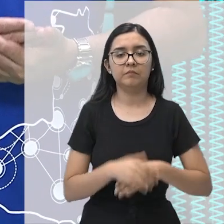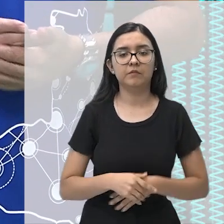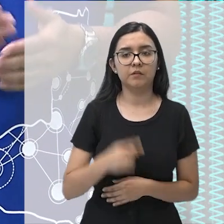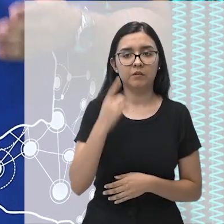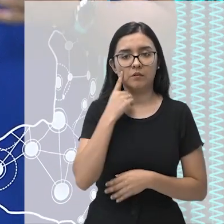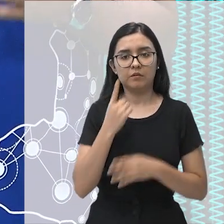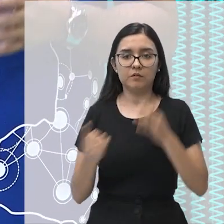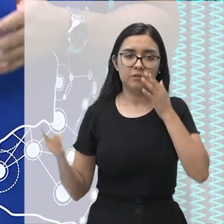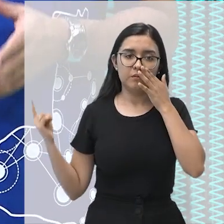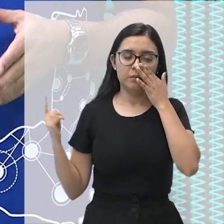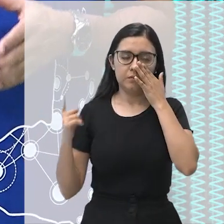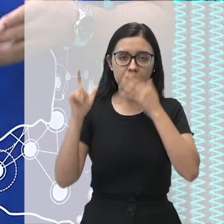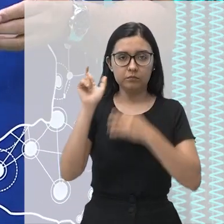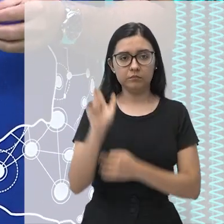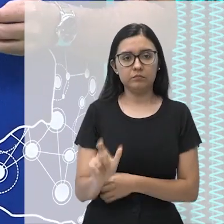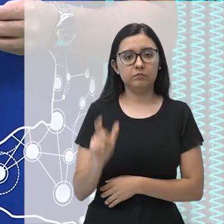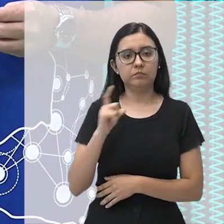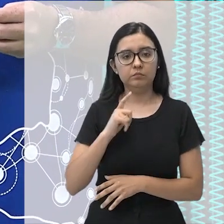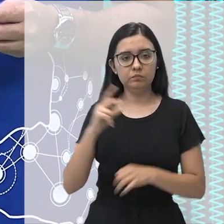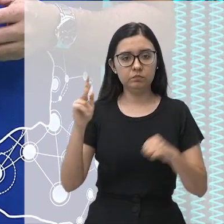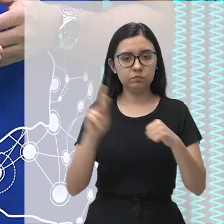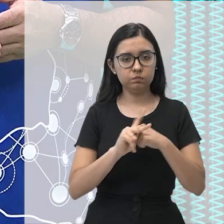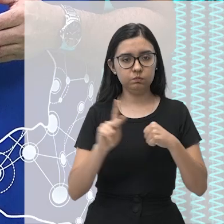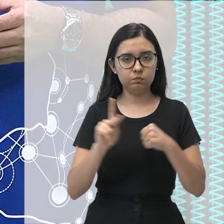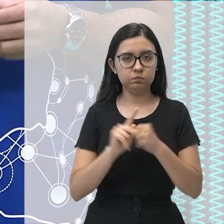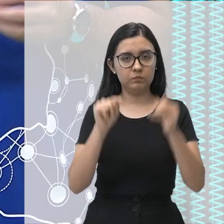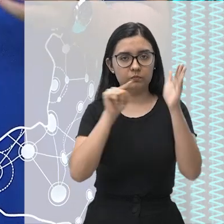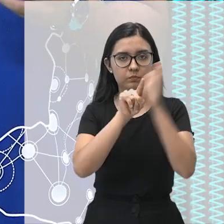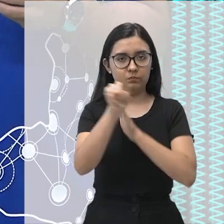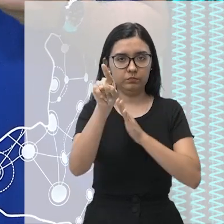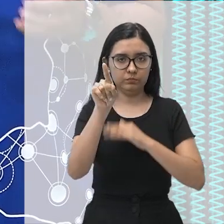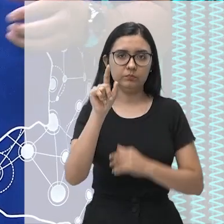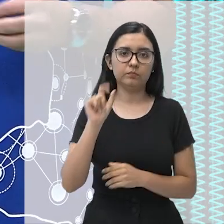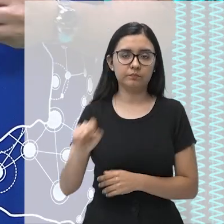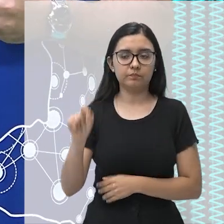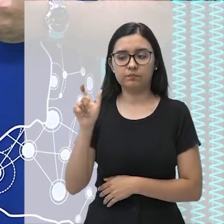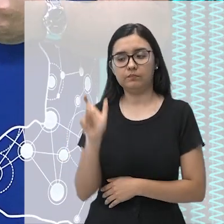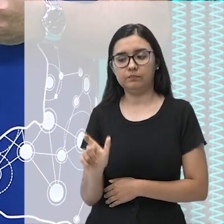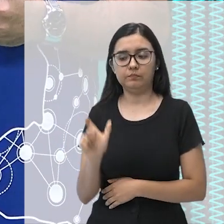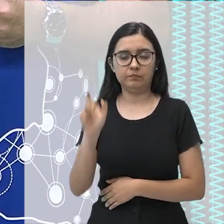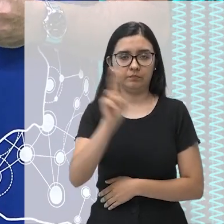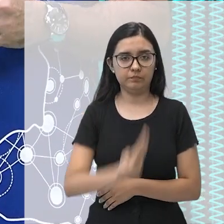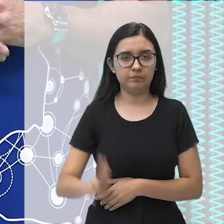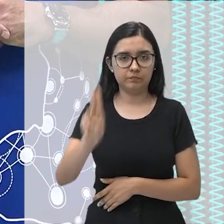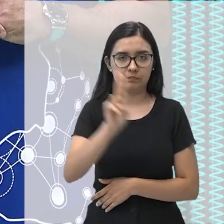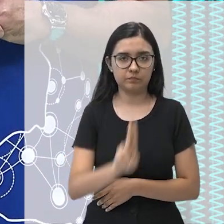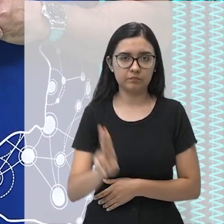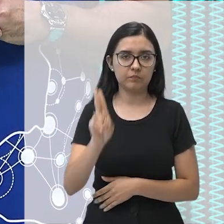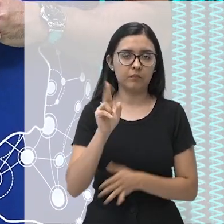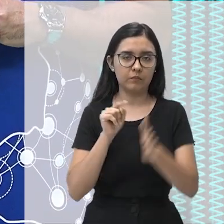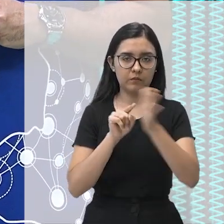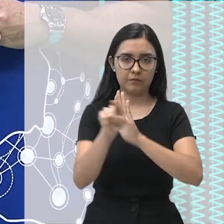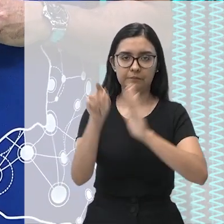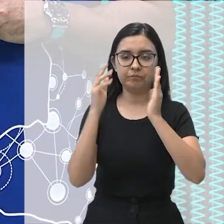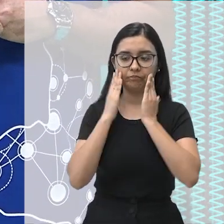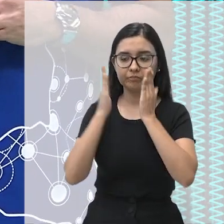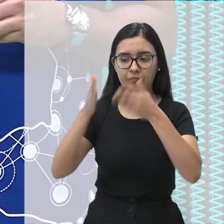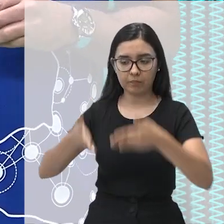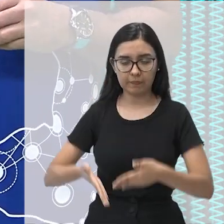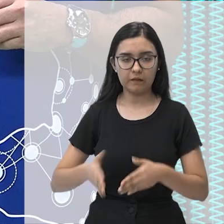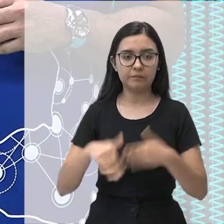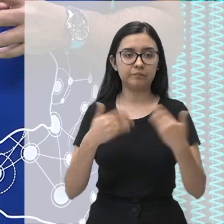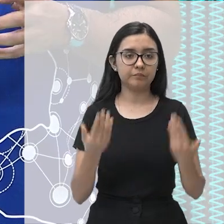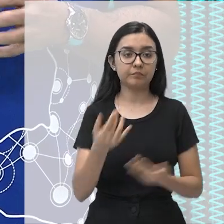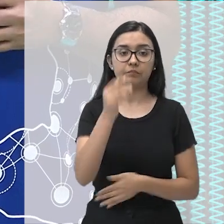WH questions, então, são aquelas palavrinhas, são os pronomes interrogativos, são aquelas palavrinhas que eu utilizo para fazer perguntas específicas, tá?